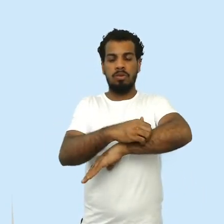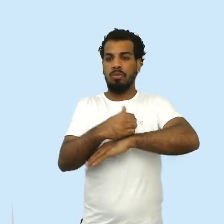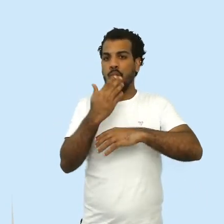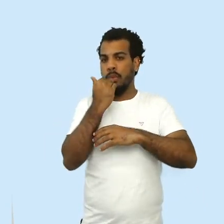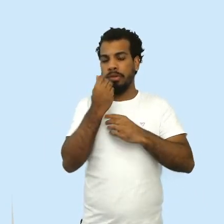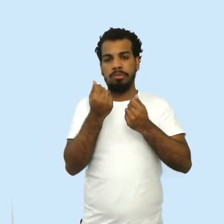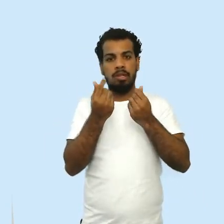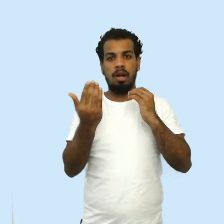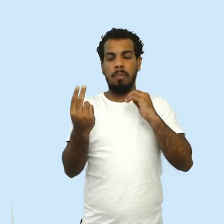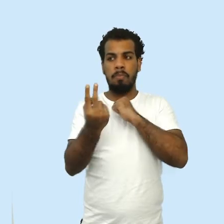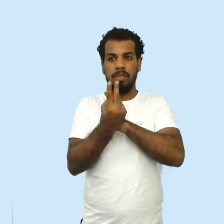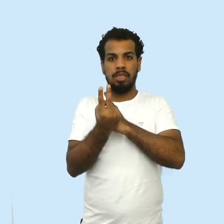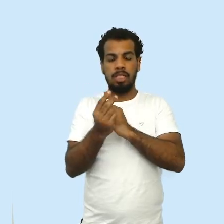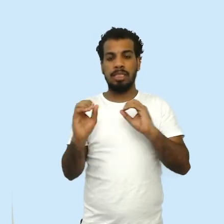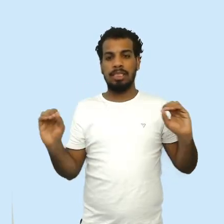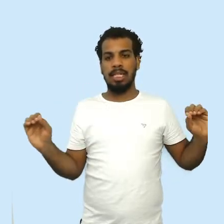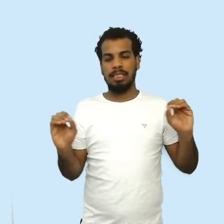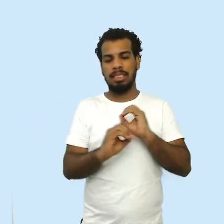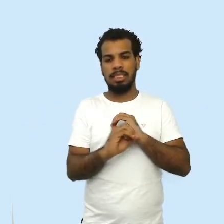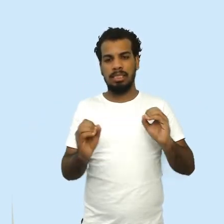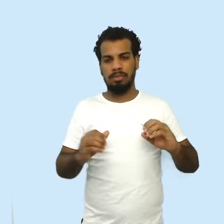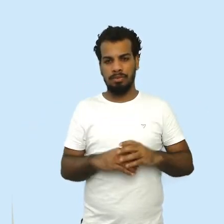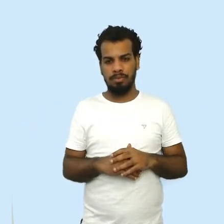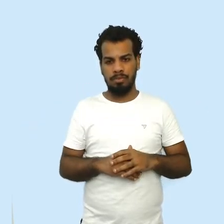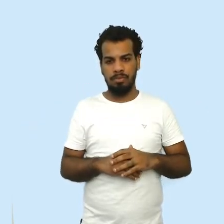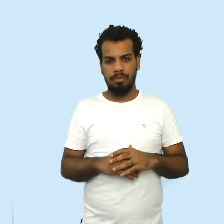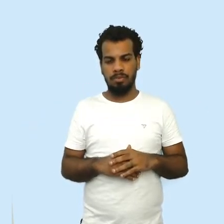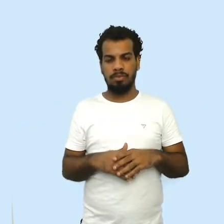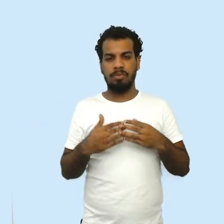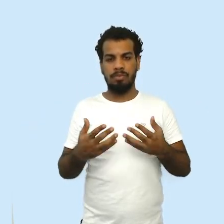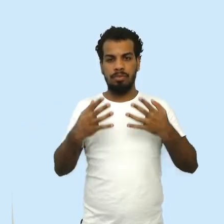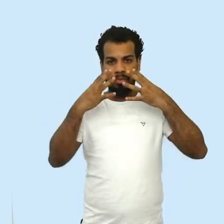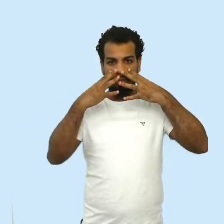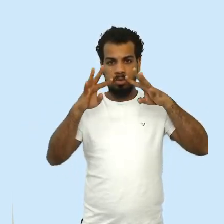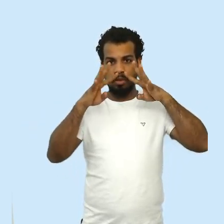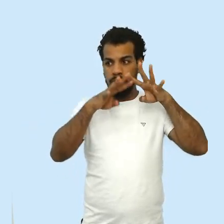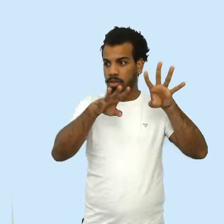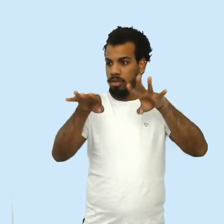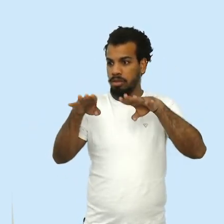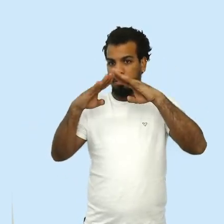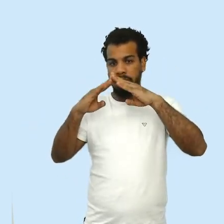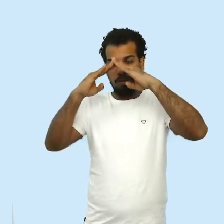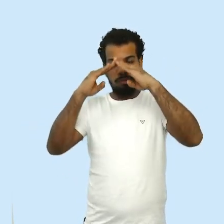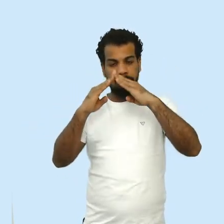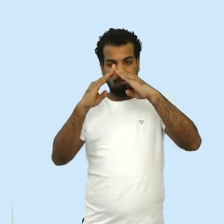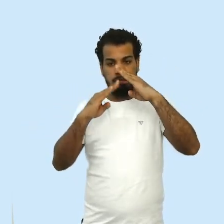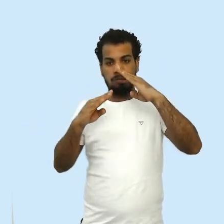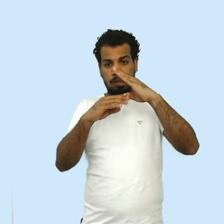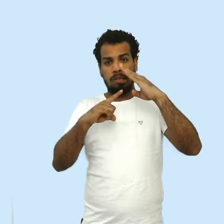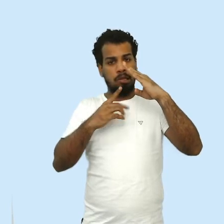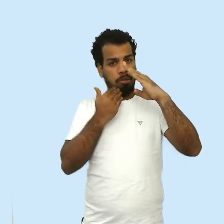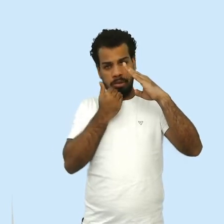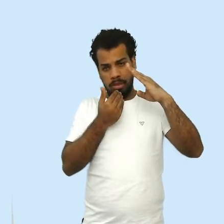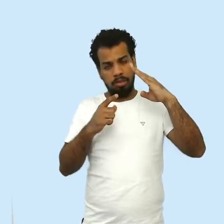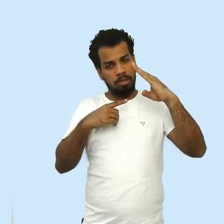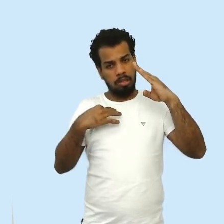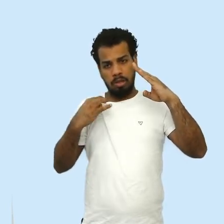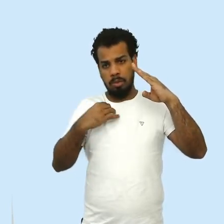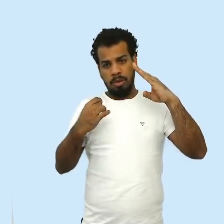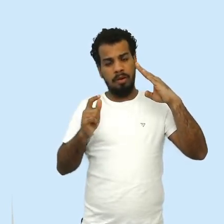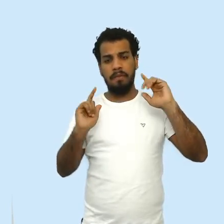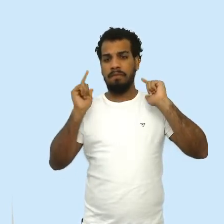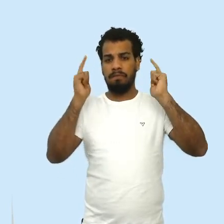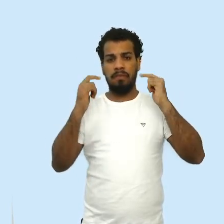nenhuma proteção. Nenhuma proteção, enquanto o nosso olhar está para pessoas que estão dentro de uma casa, que têm o que comer, que têm o que vestir,